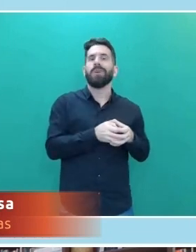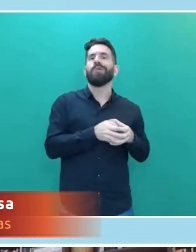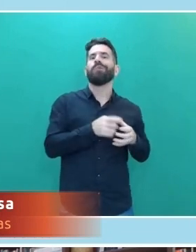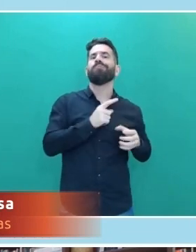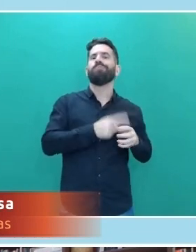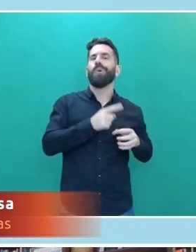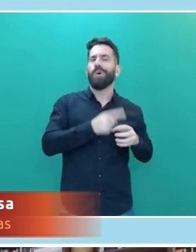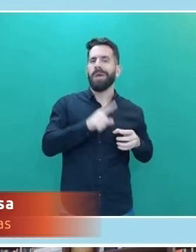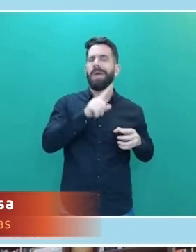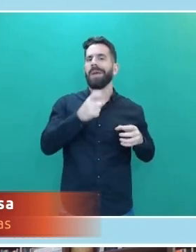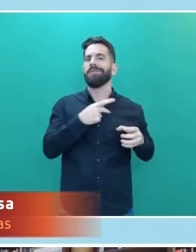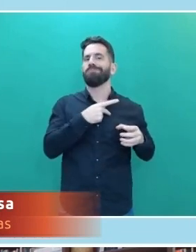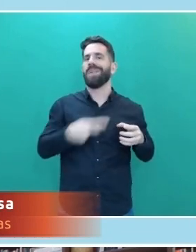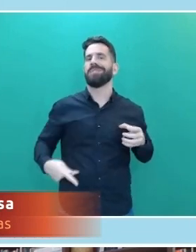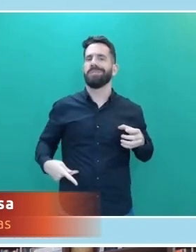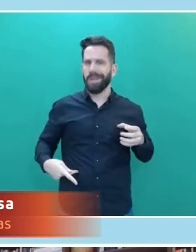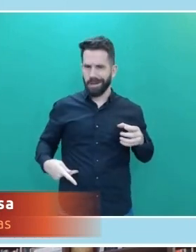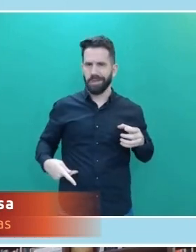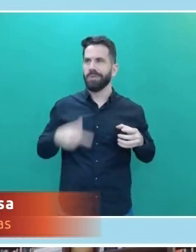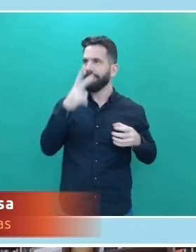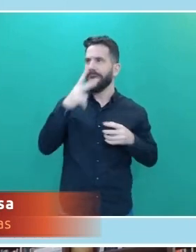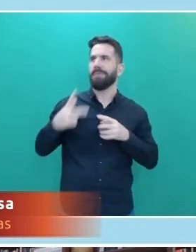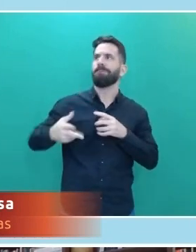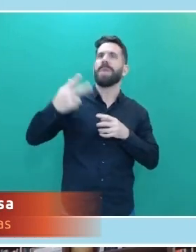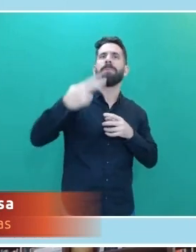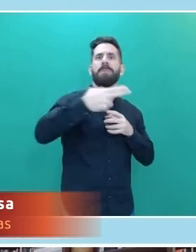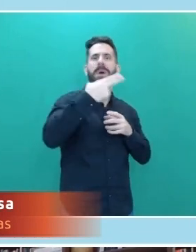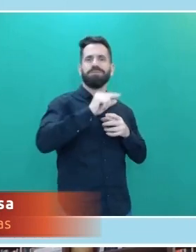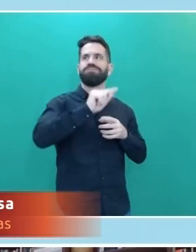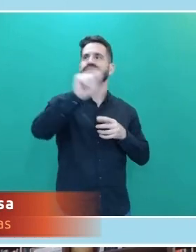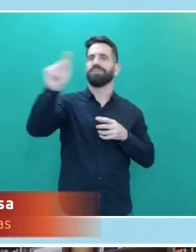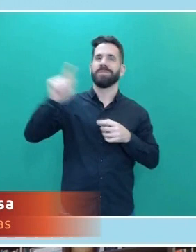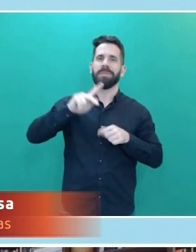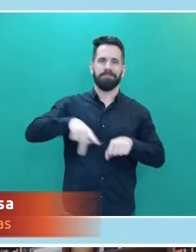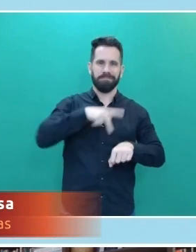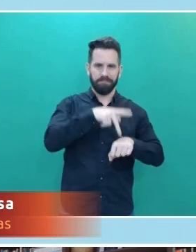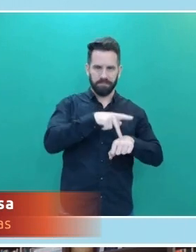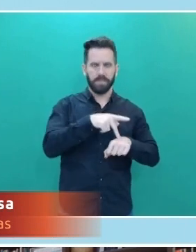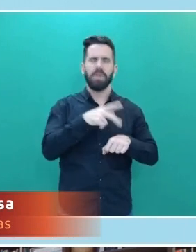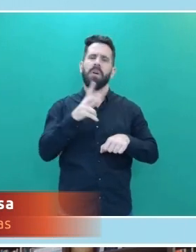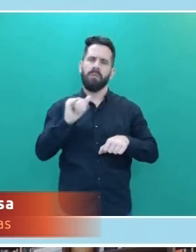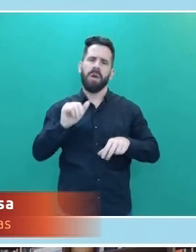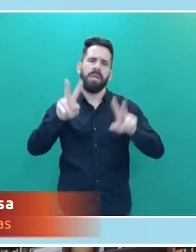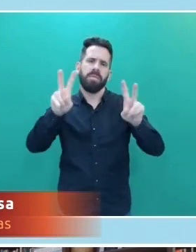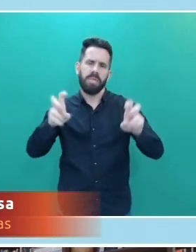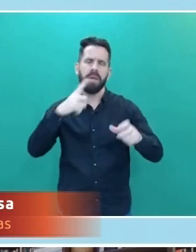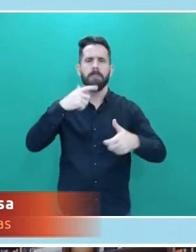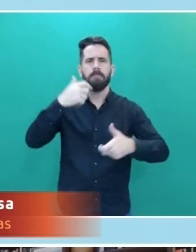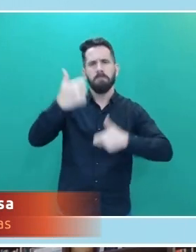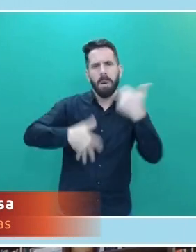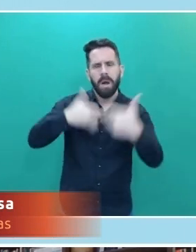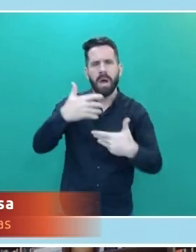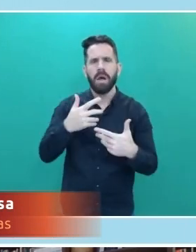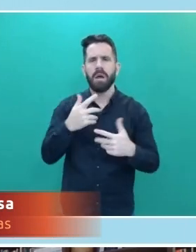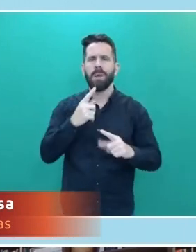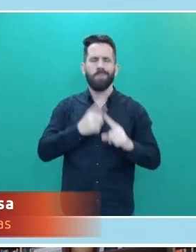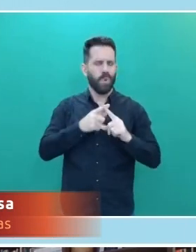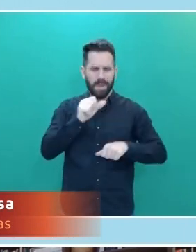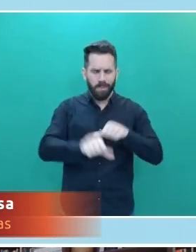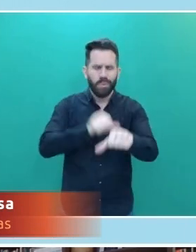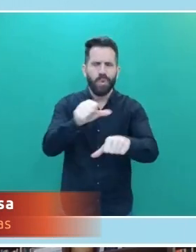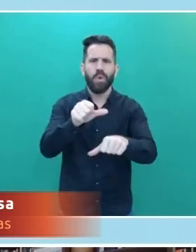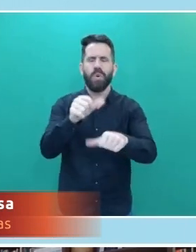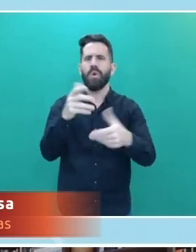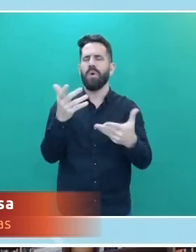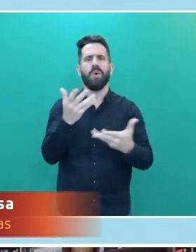Jair Bolsonaro. Para falar mais sobre esse possível isolamento, dessas mudanças na política externa e também,